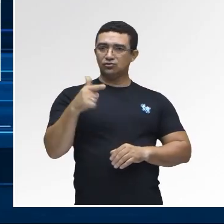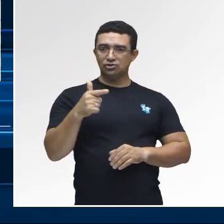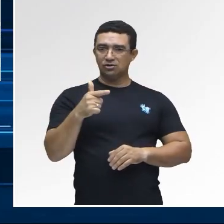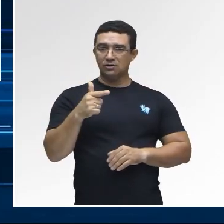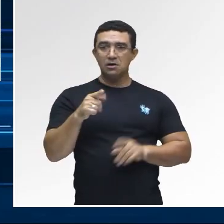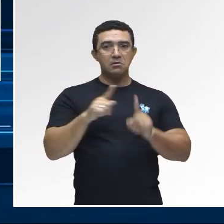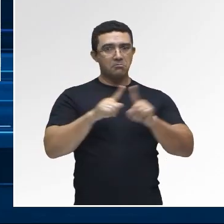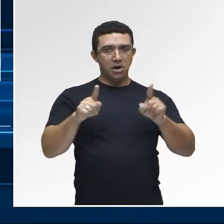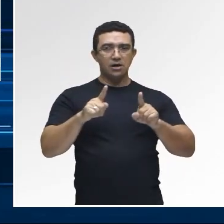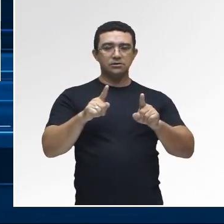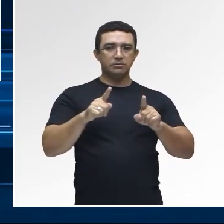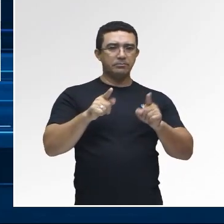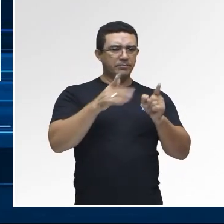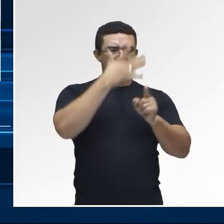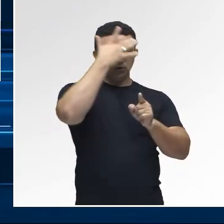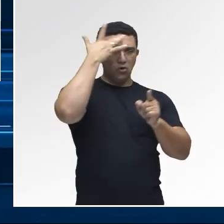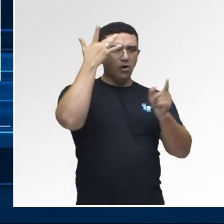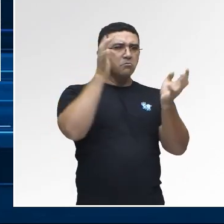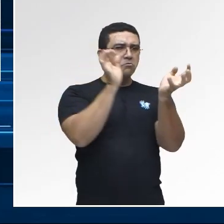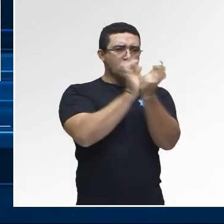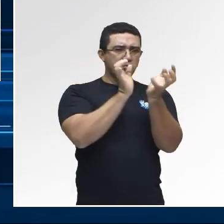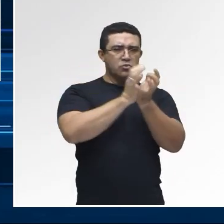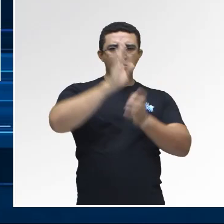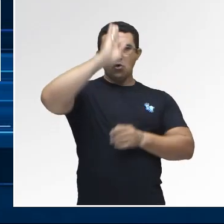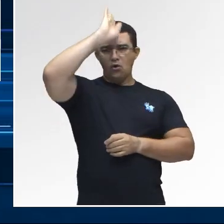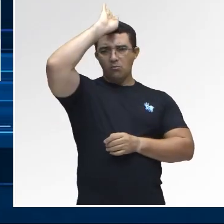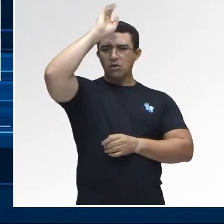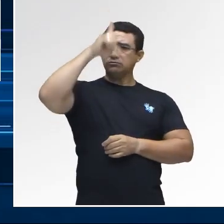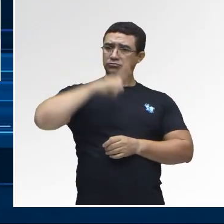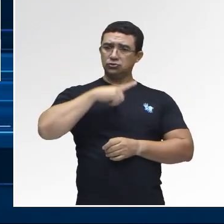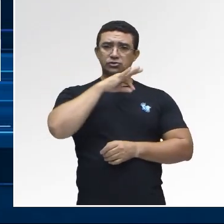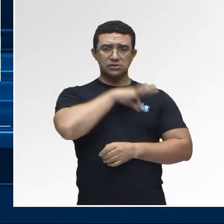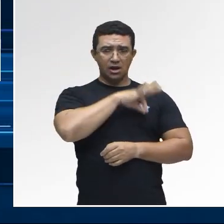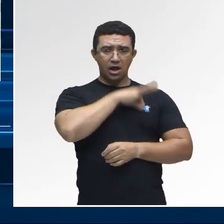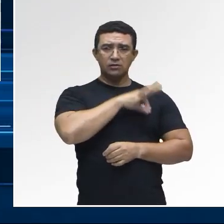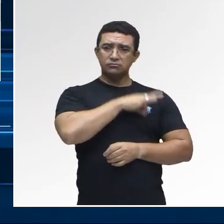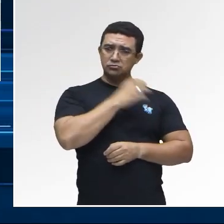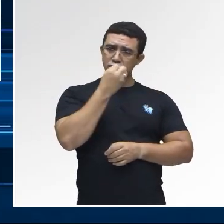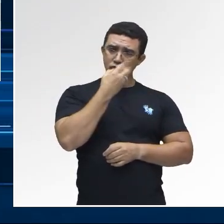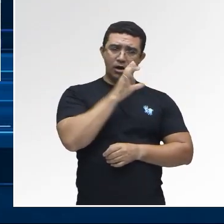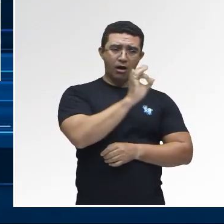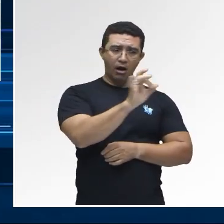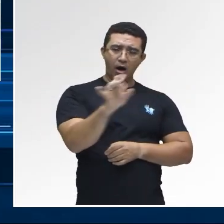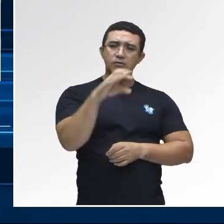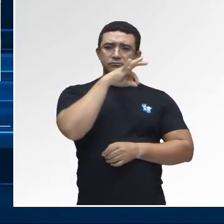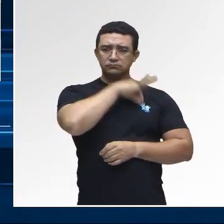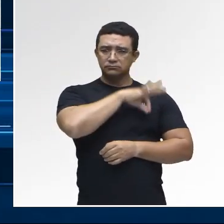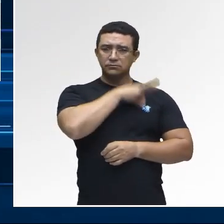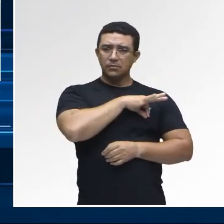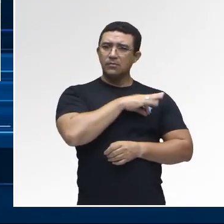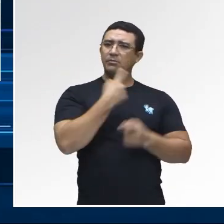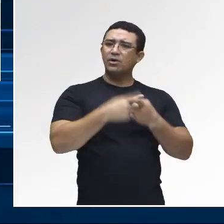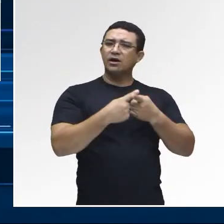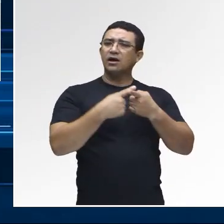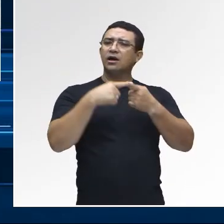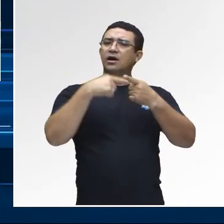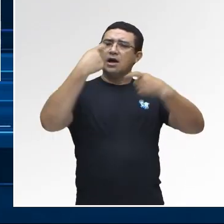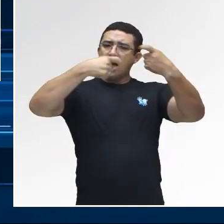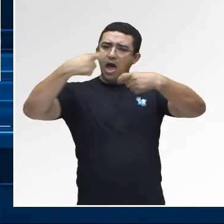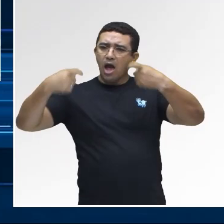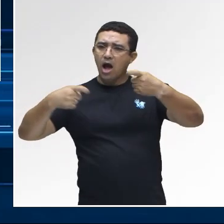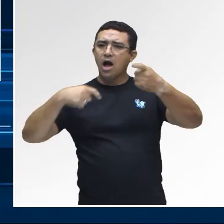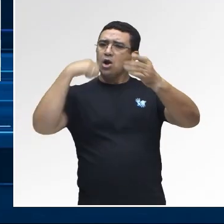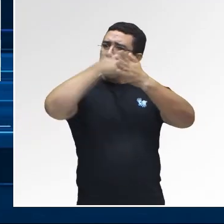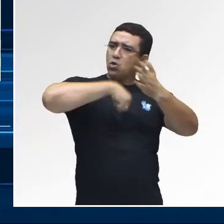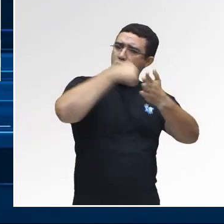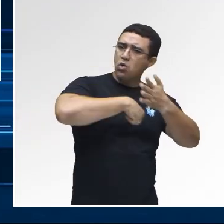soldados. E aí os germanos viram aquilo e disseram, opa, isso é bom. A gente está lutando aqui há um tempão, em nome